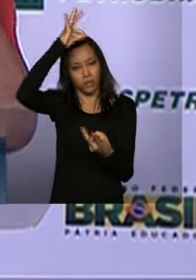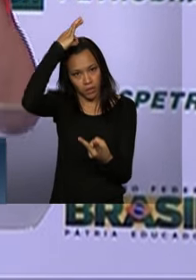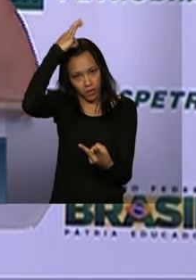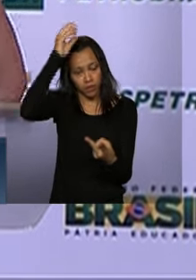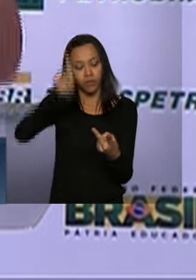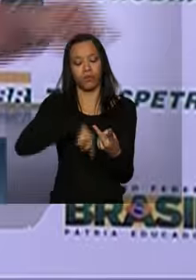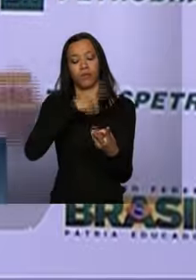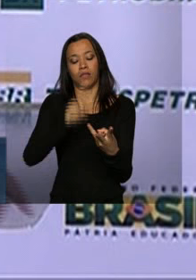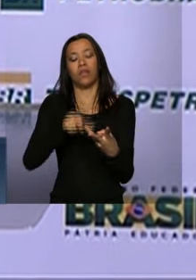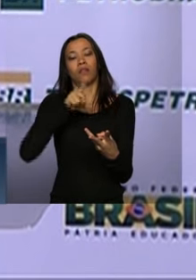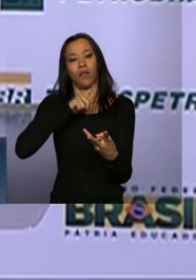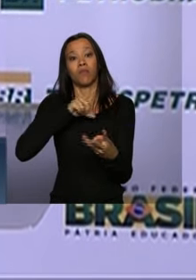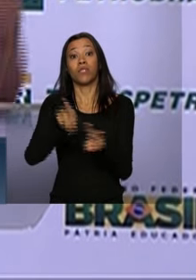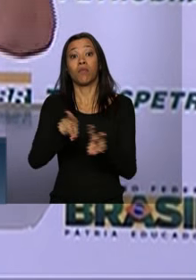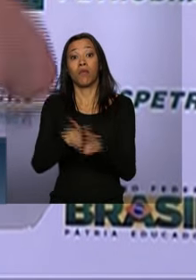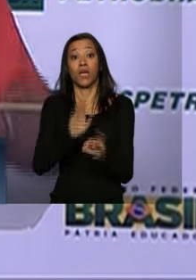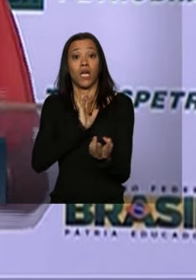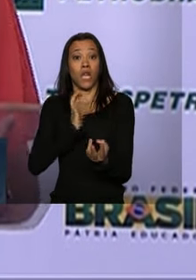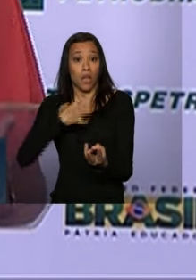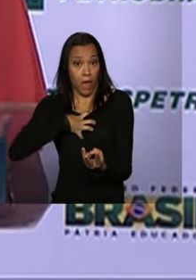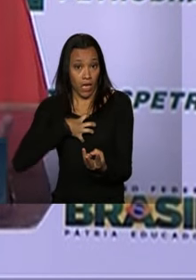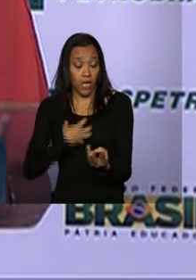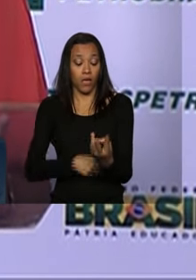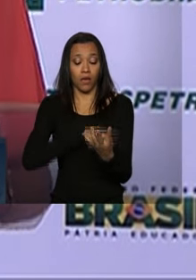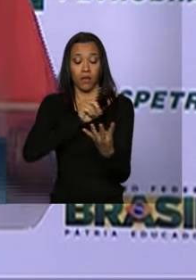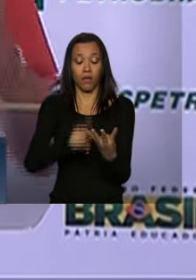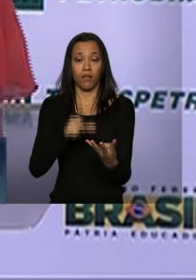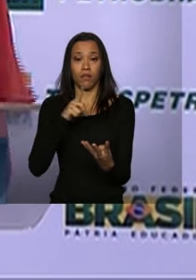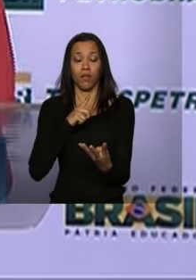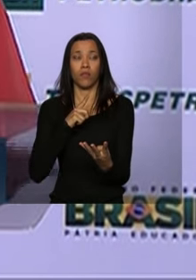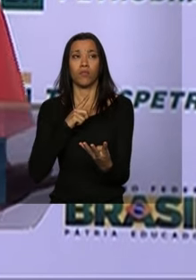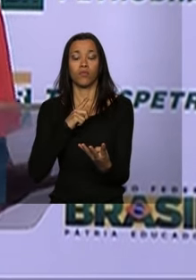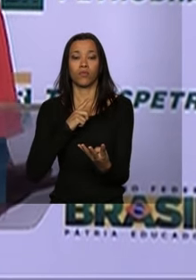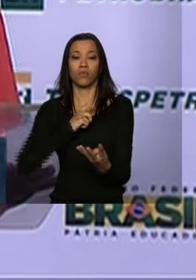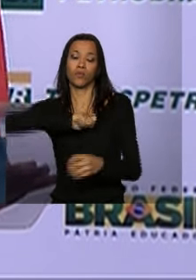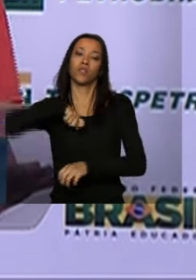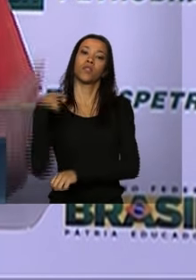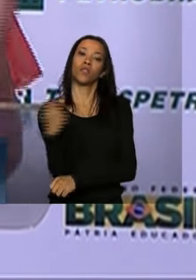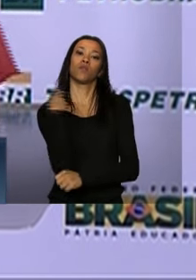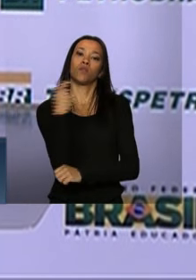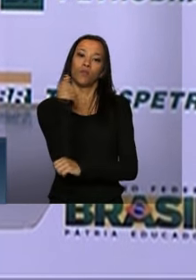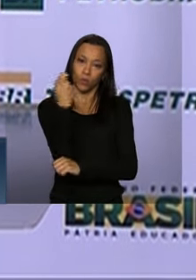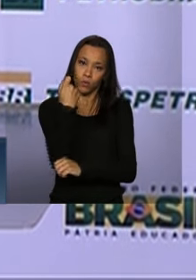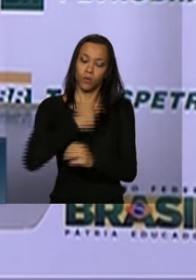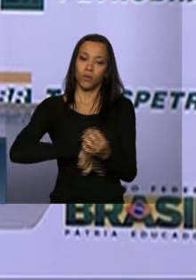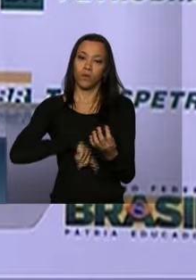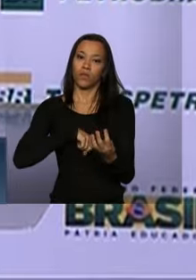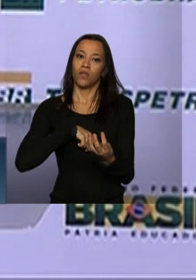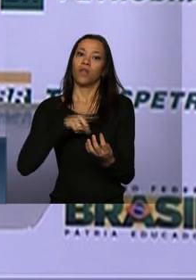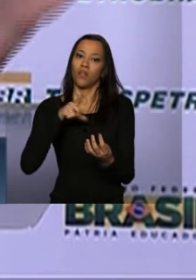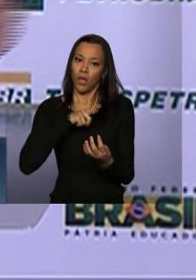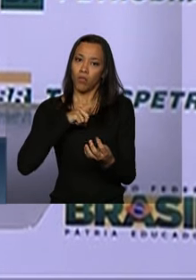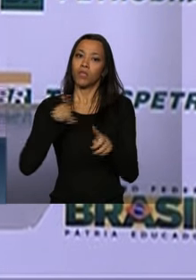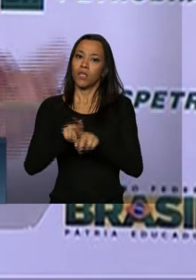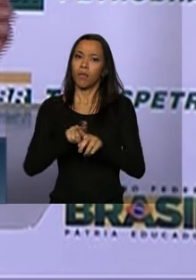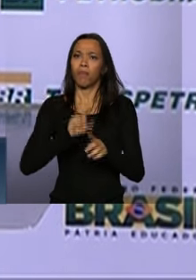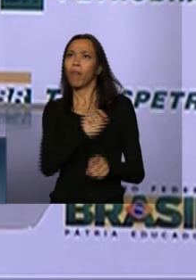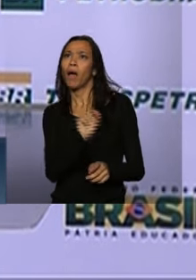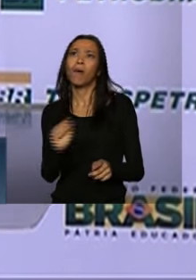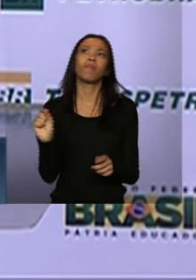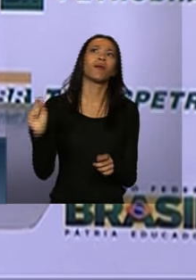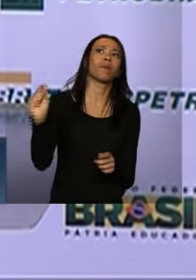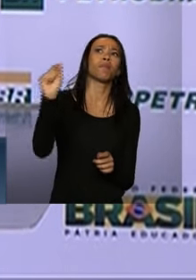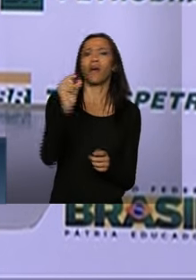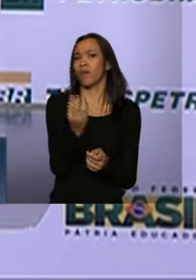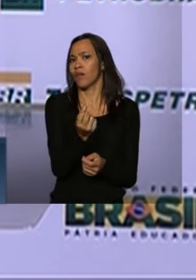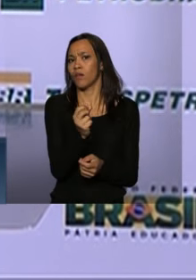nós temos estaleiros na Bahia, nós temos estaleiros no Rio Grande do Sul, nós temos estaleiros, enfim, em vários